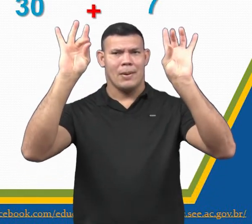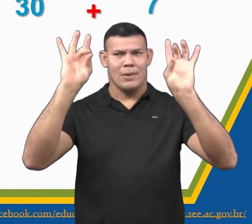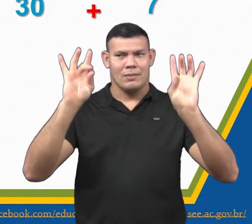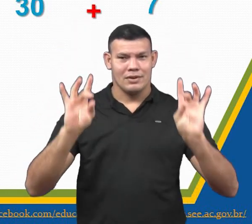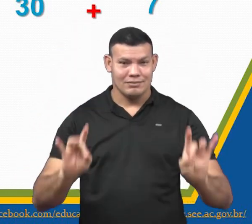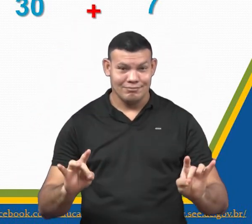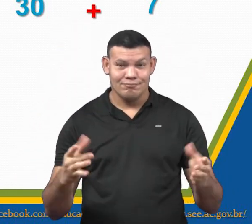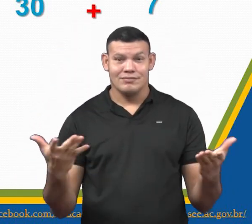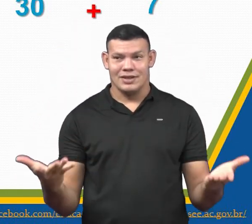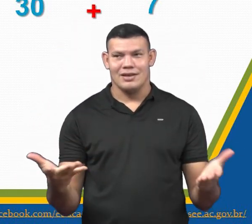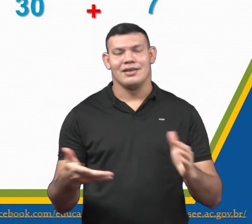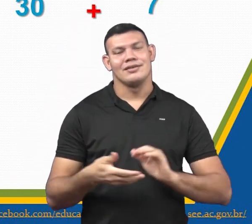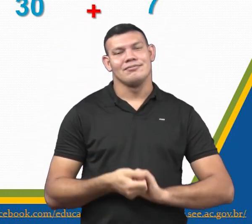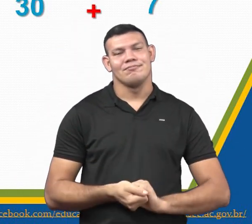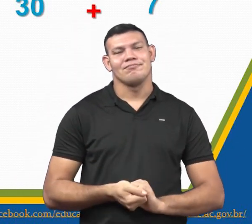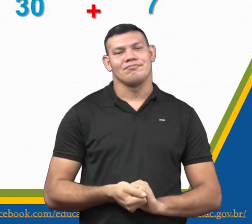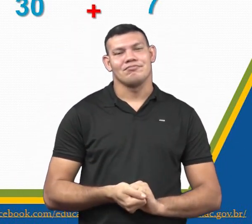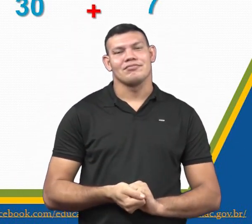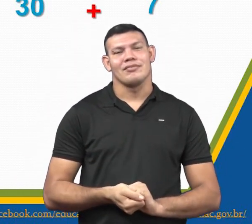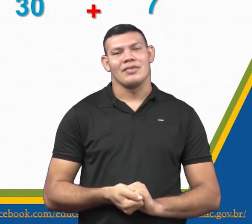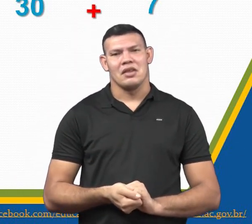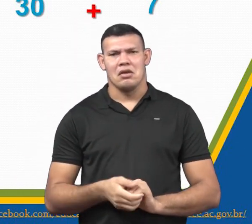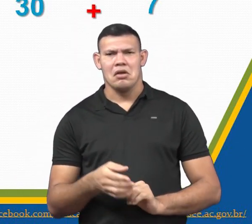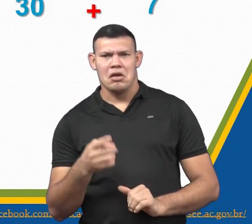vendo ele composto?